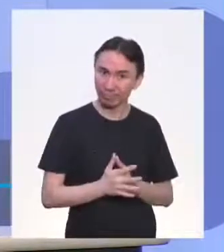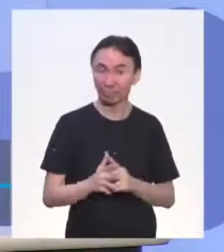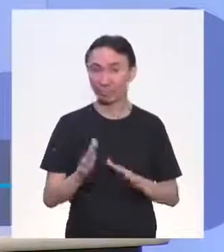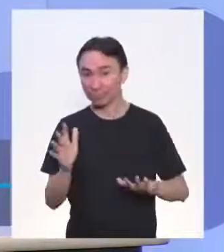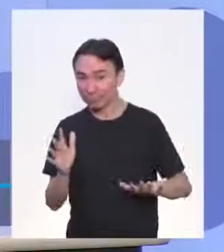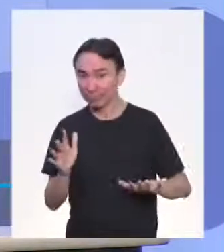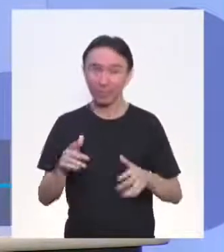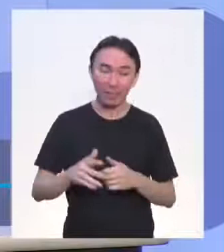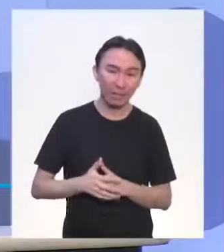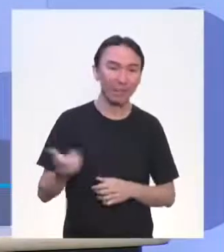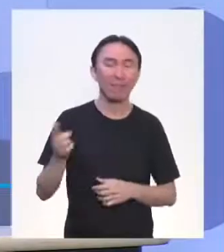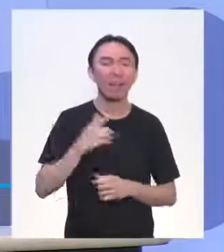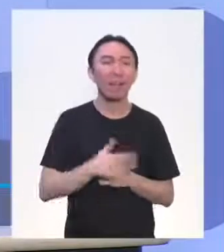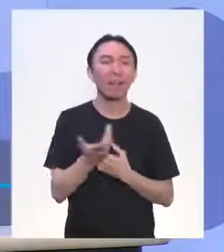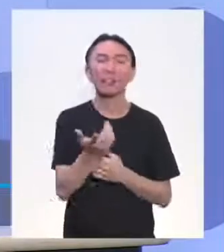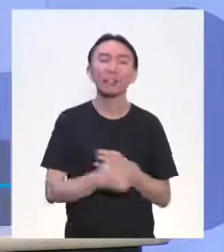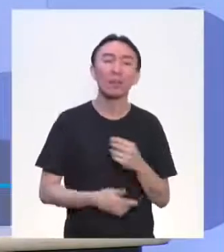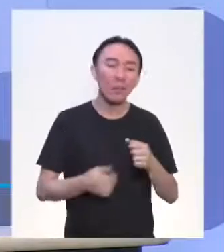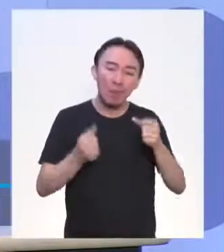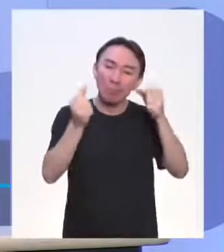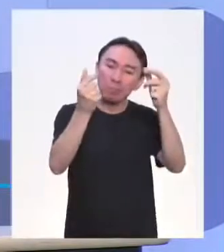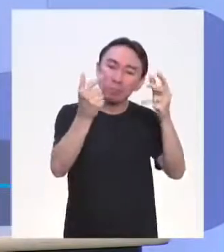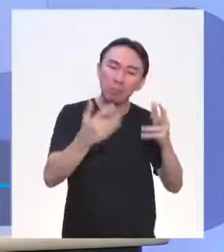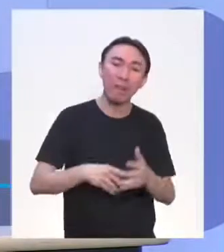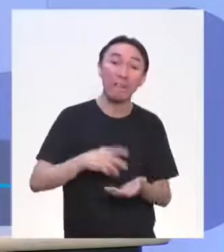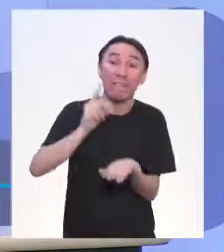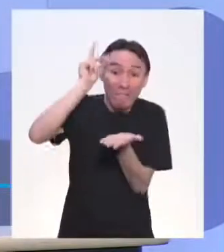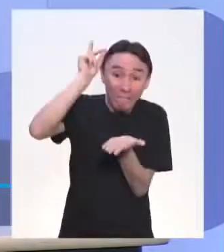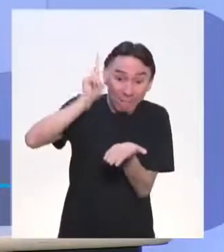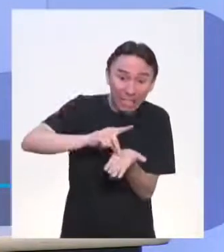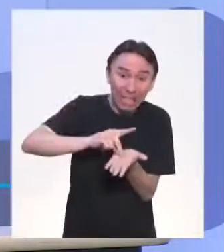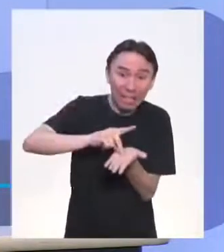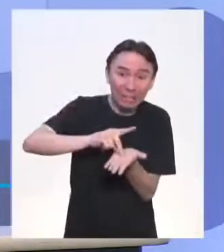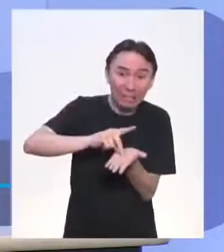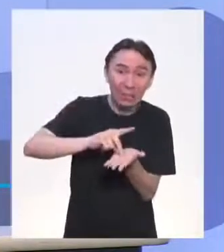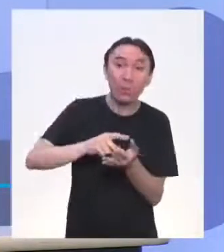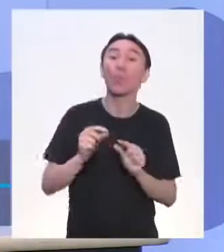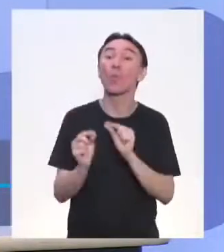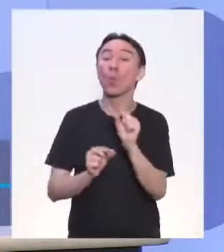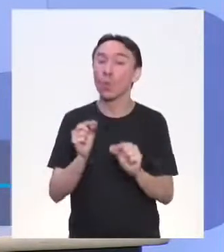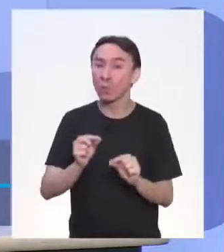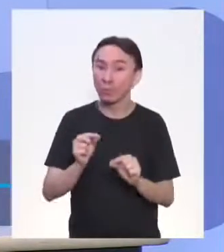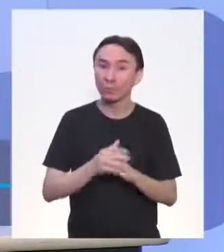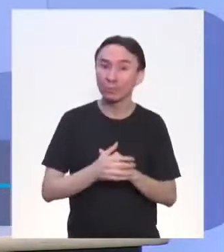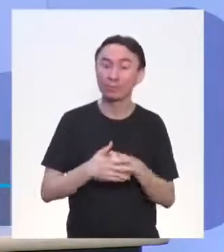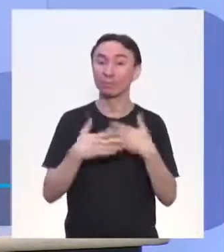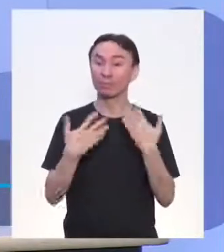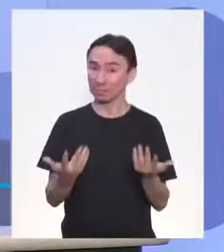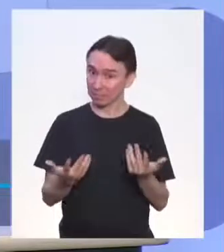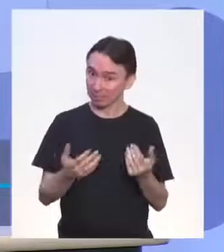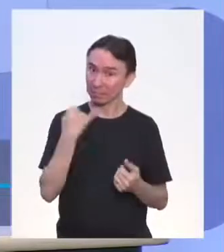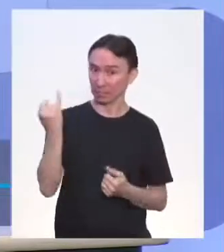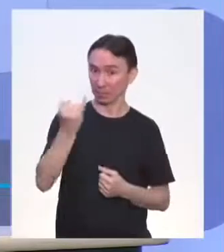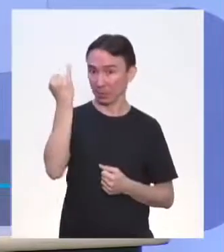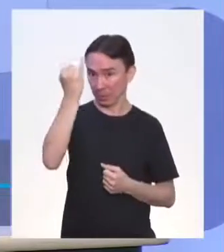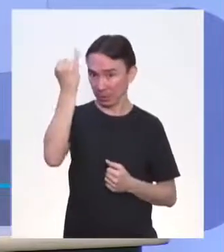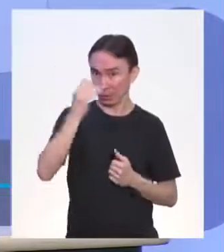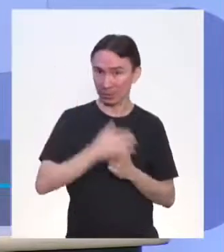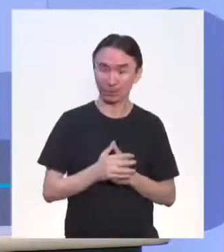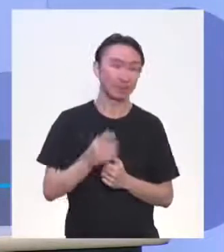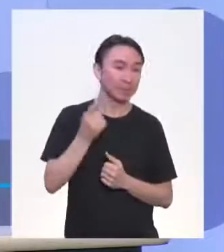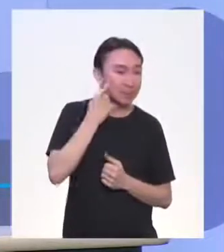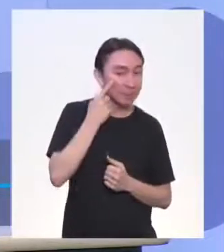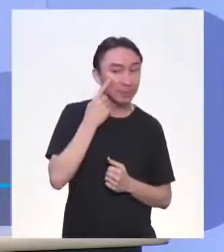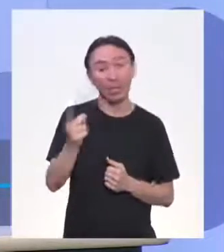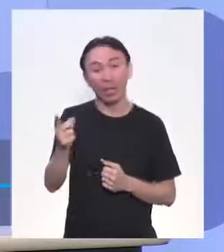da veracidade daquilo, né? O quanto aquilo vai ser enriquecedor